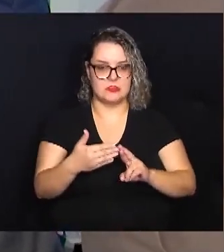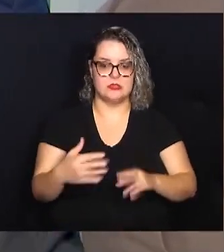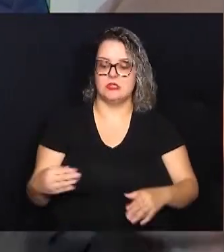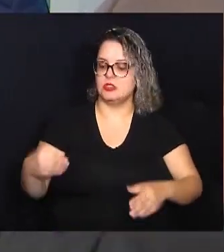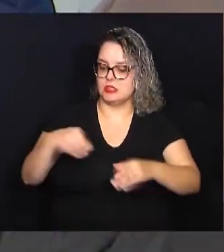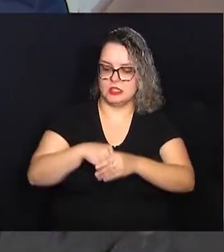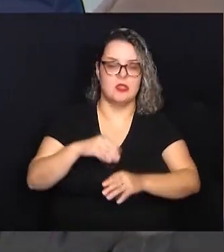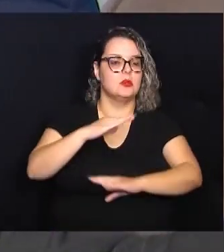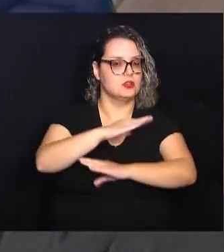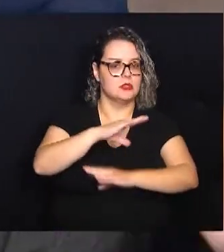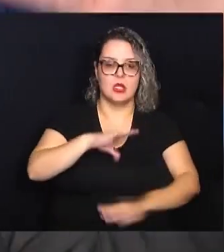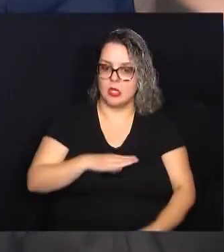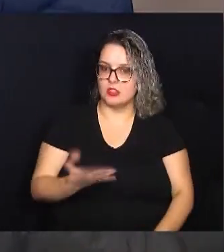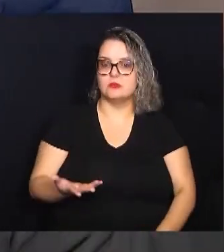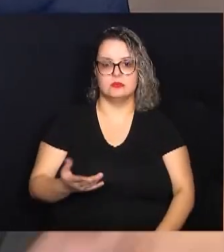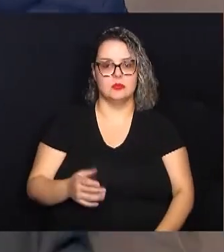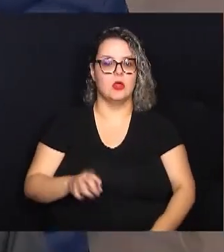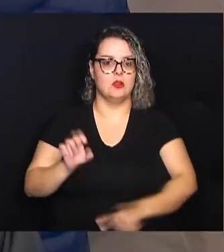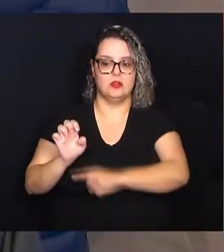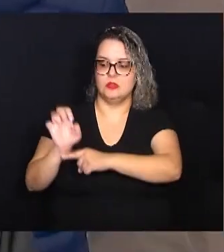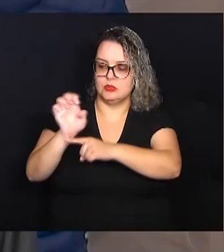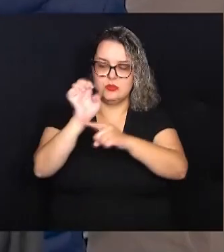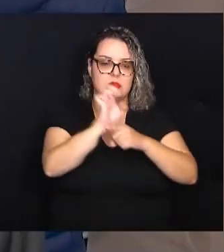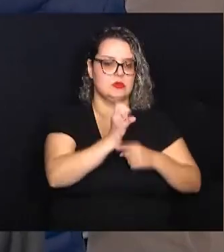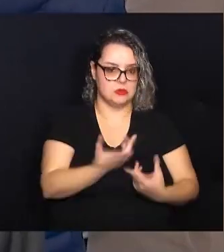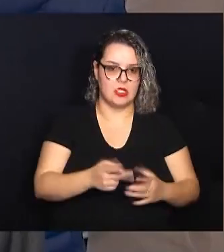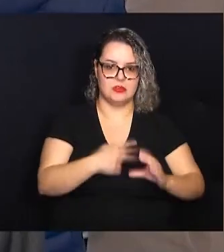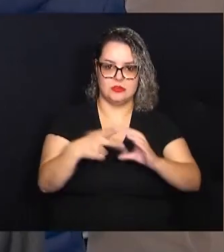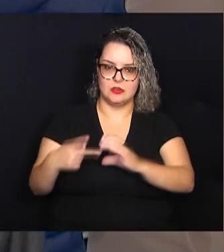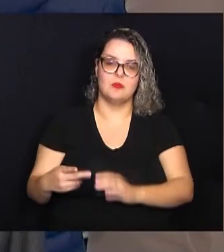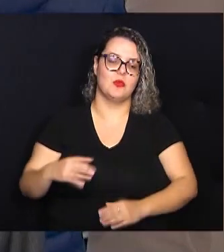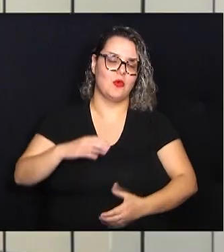Câmara, nos municípios, no Estado, os deputados e no Congresso Federal.